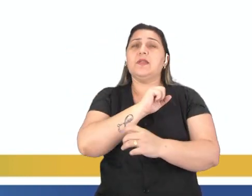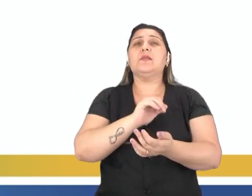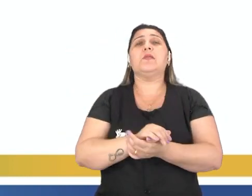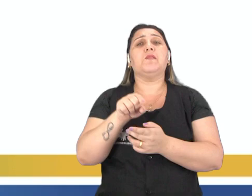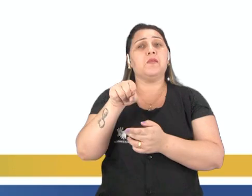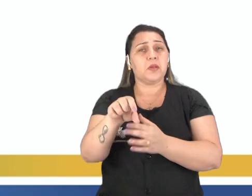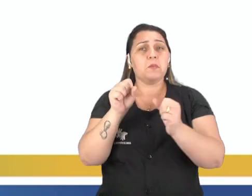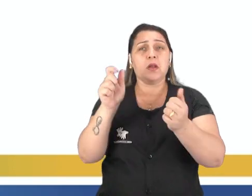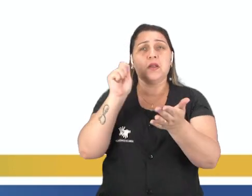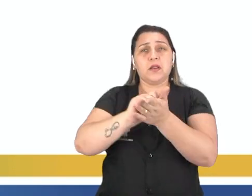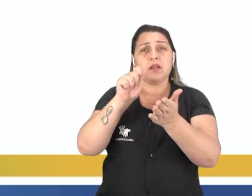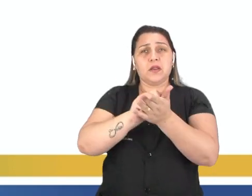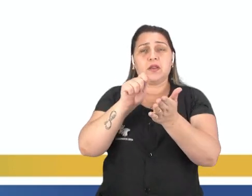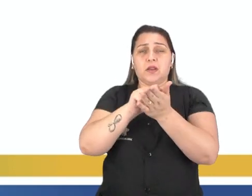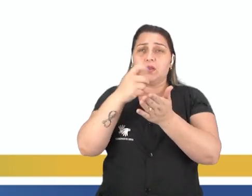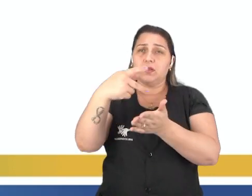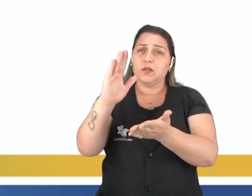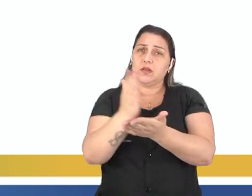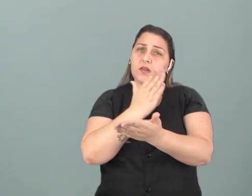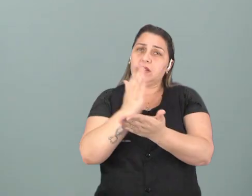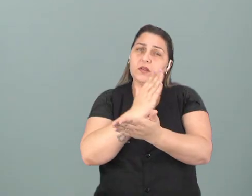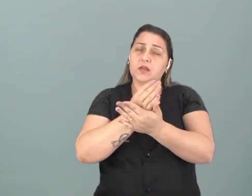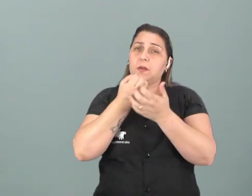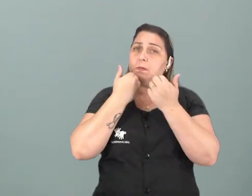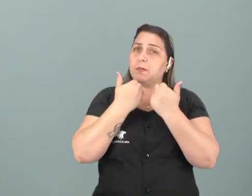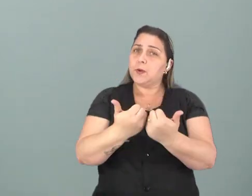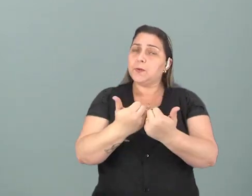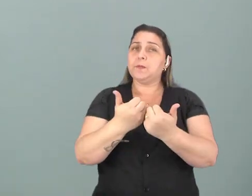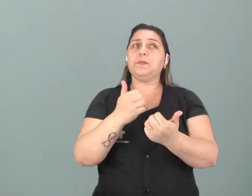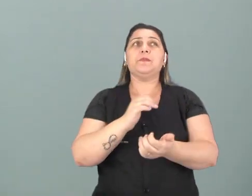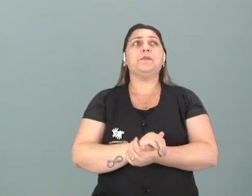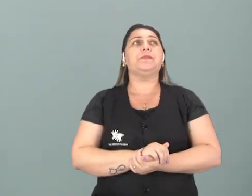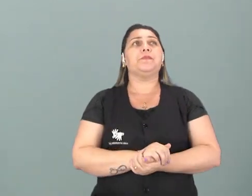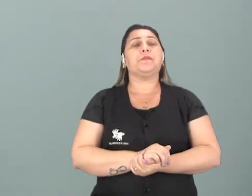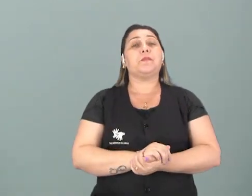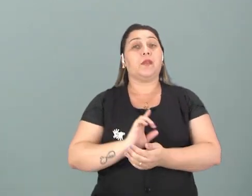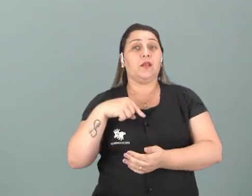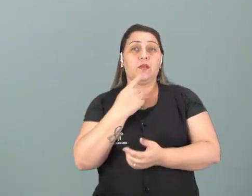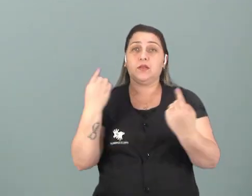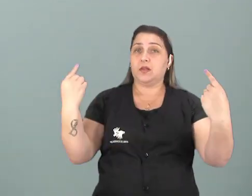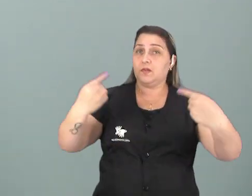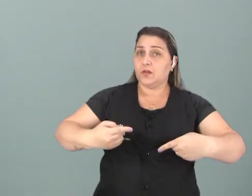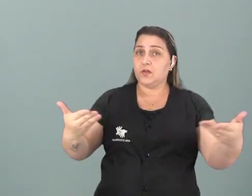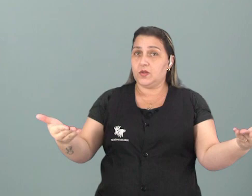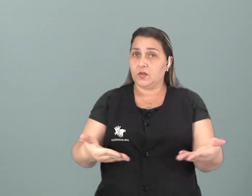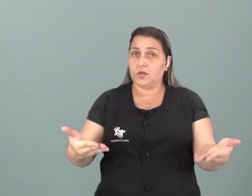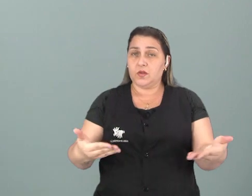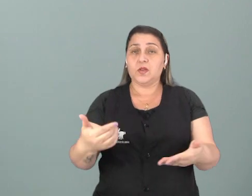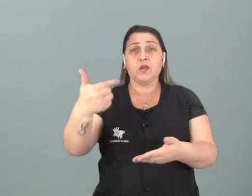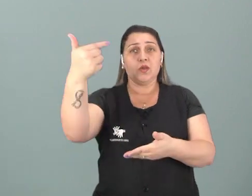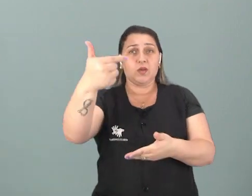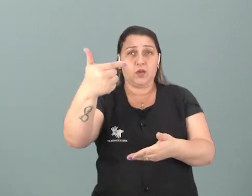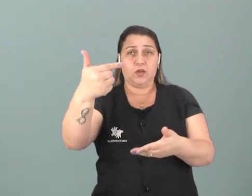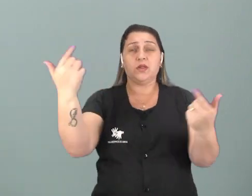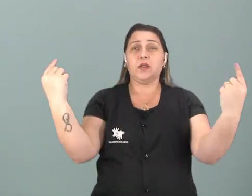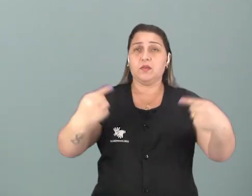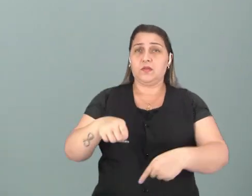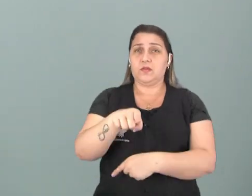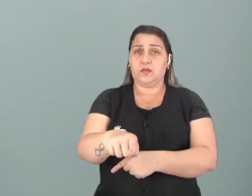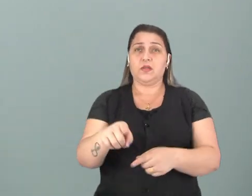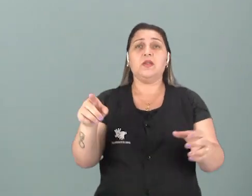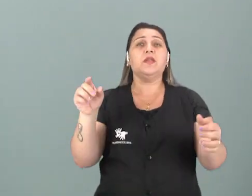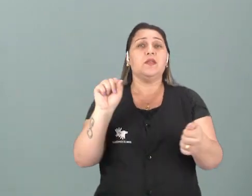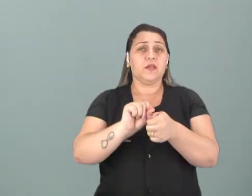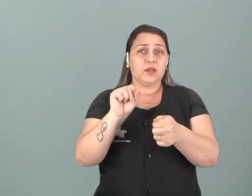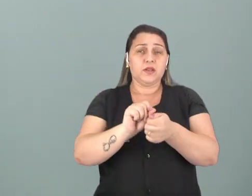rapidinho dessa tela para você poder escrever no seu caderno, tá bom? Então, esse é o nosso desafio de hoje. São 2